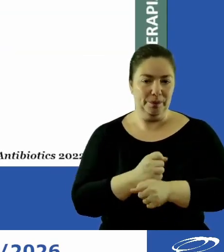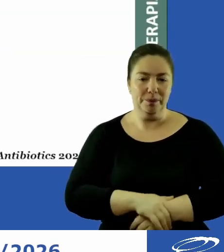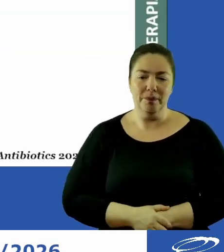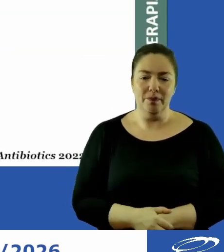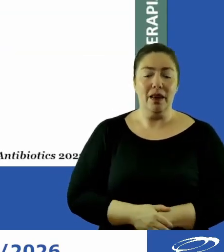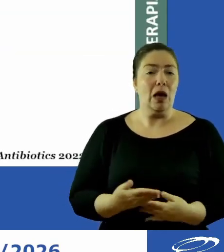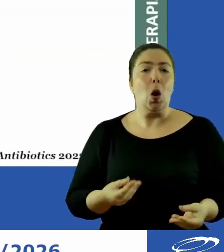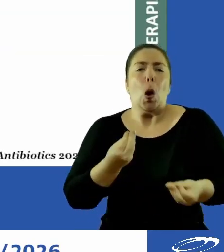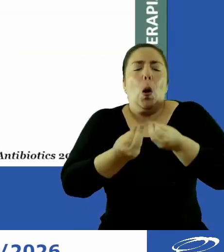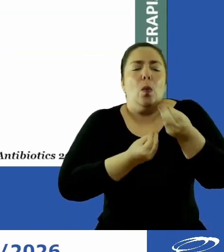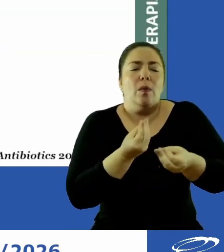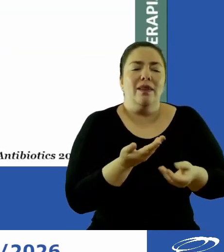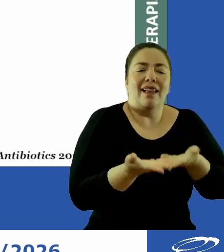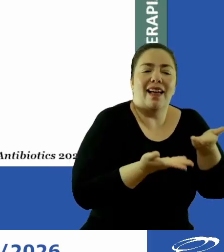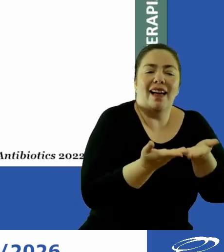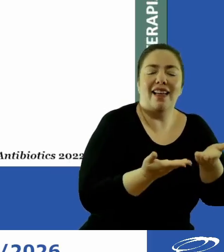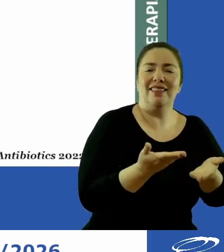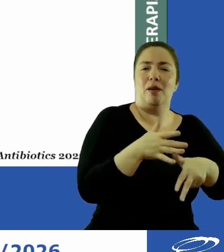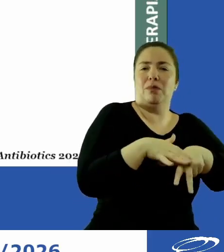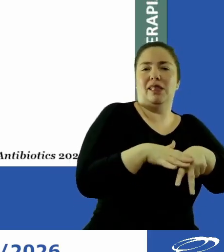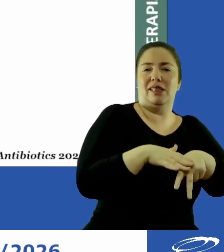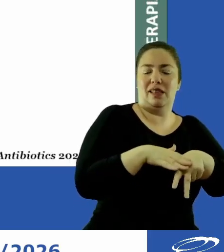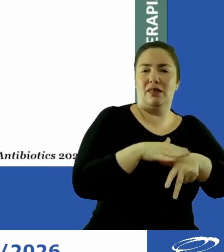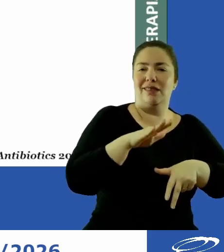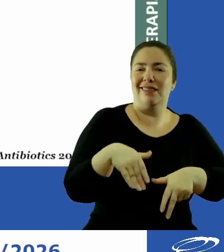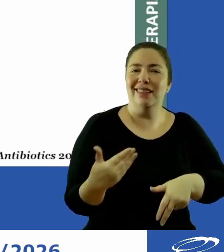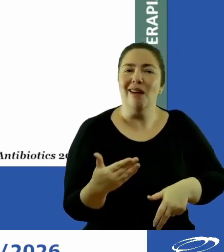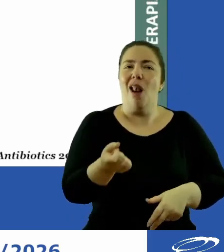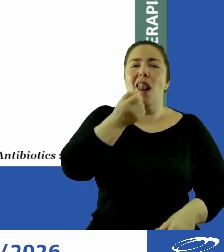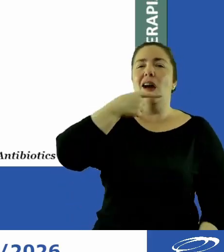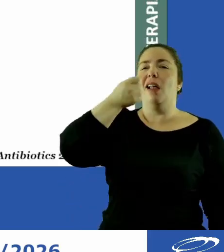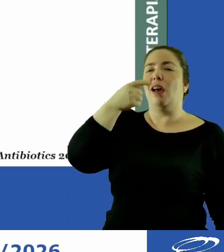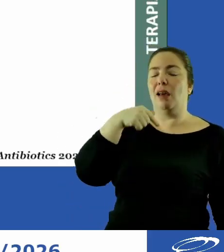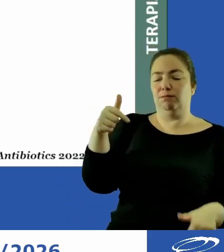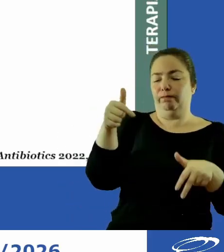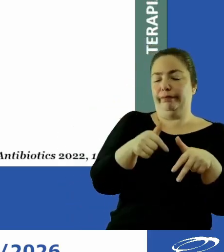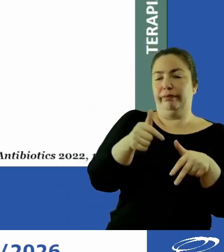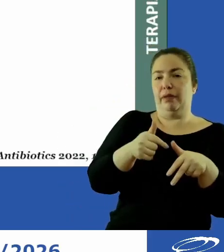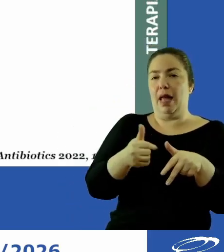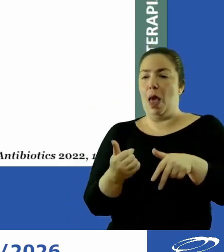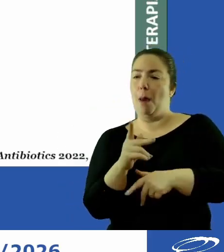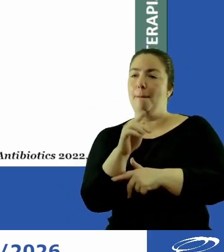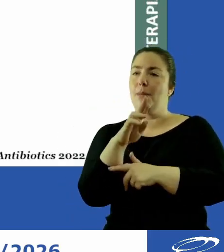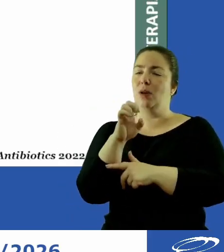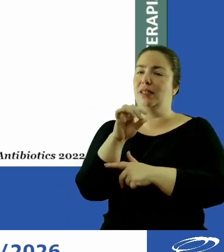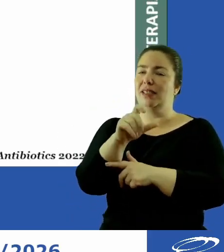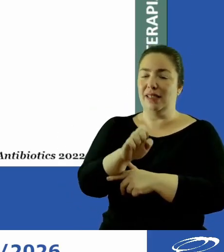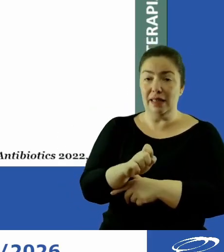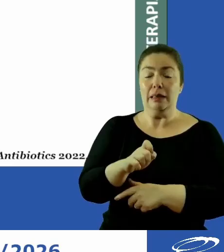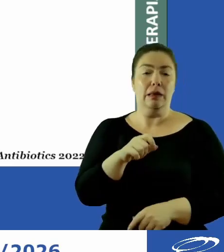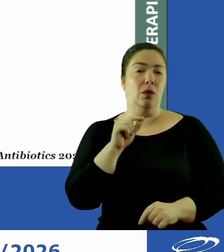estudos previamente. Então, a eficácia do tratamento antibiótico nas próteses está provavelmente associado